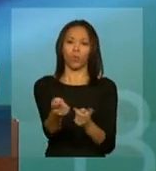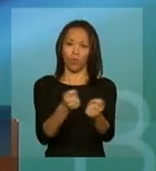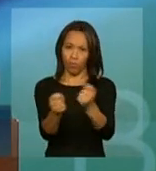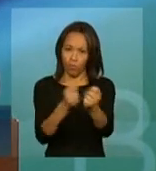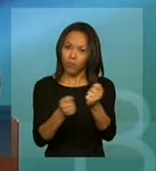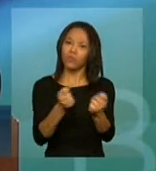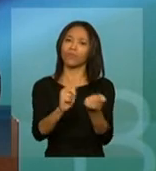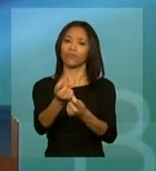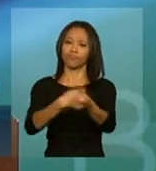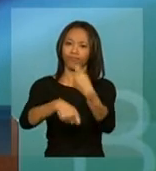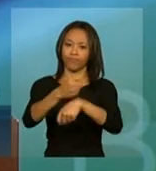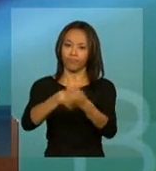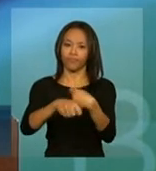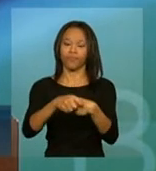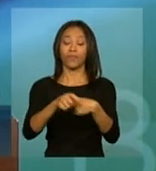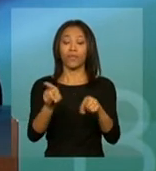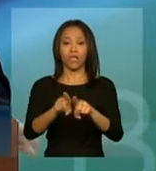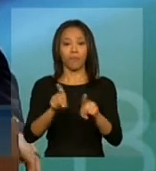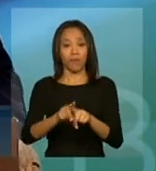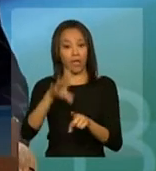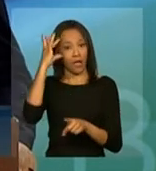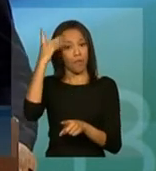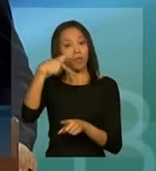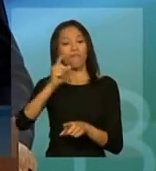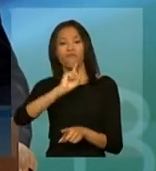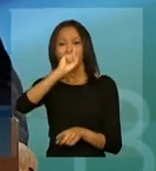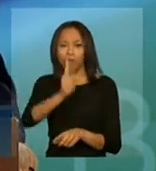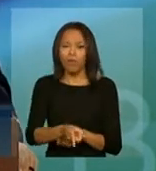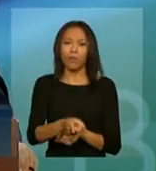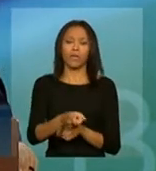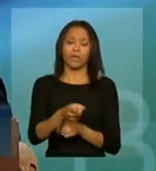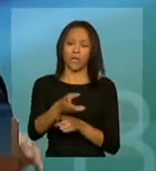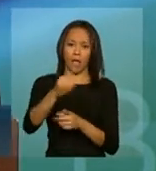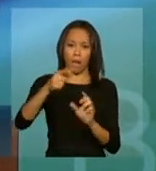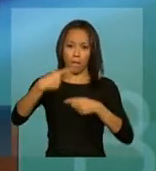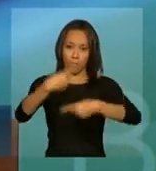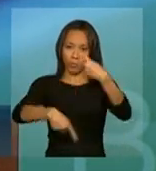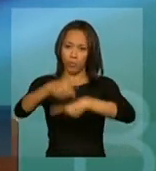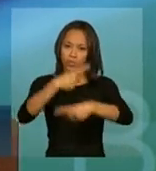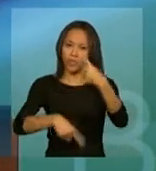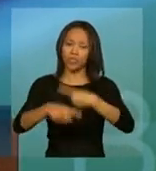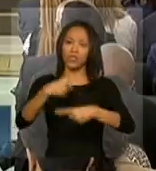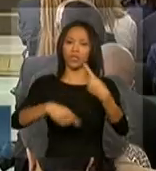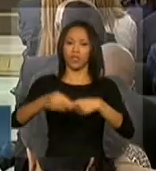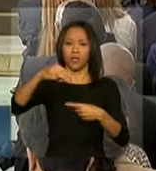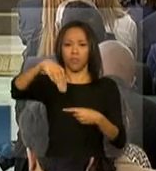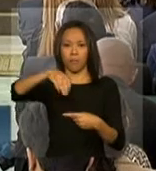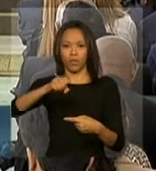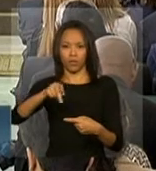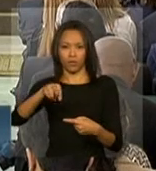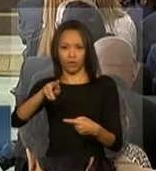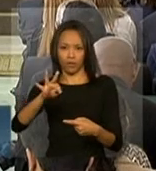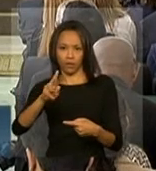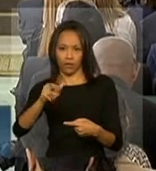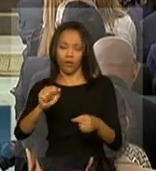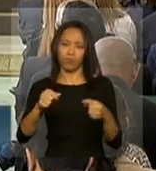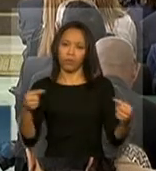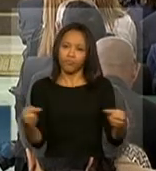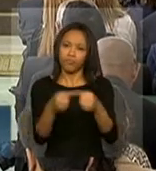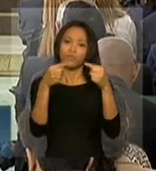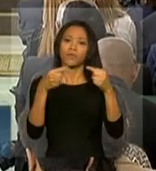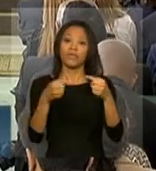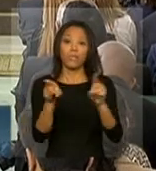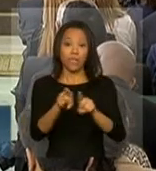reafirmou a determinação de convergência da política monetária com o centro da meta inflacionária. A prudência da